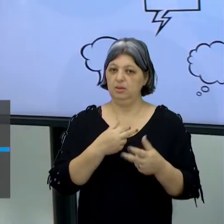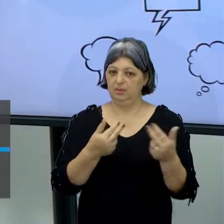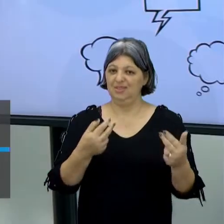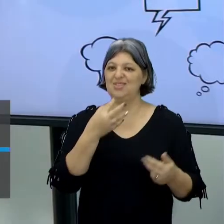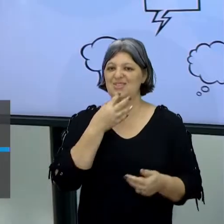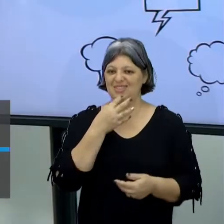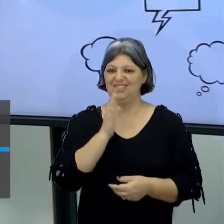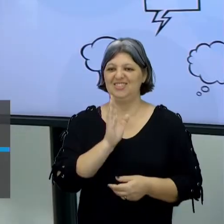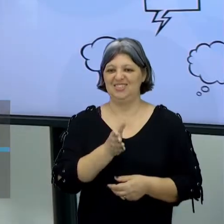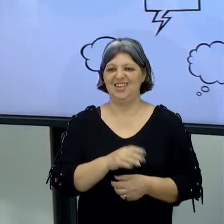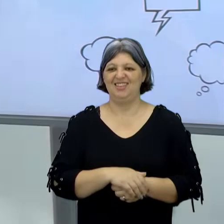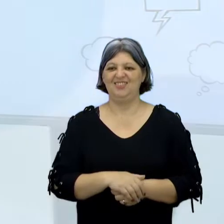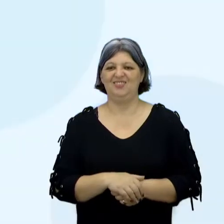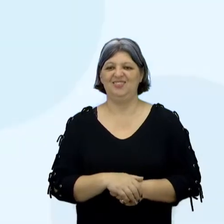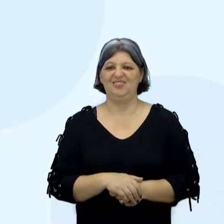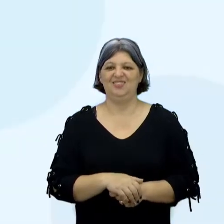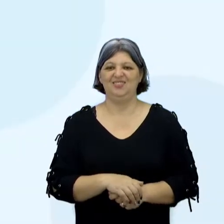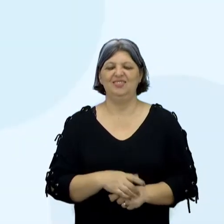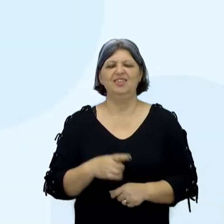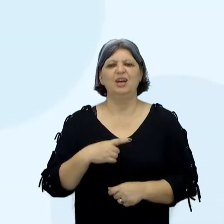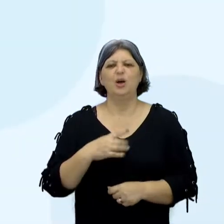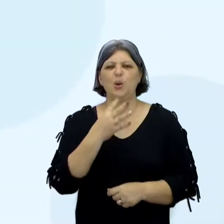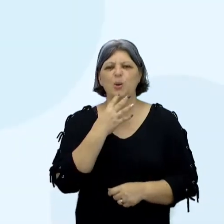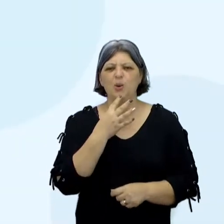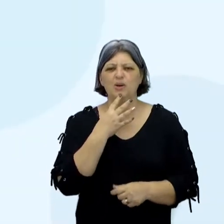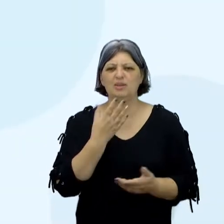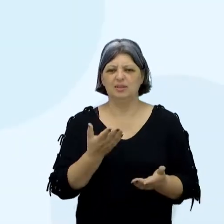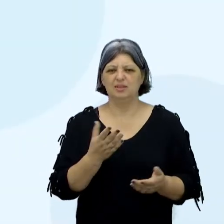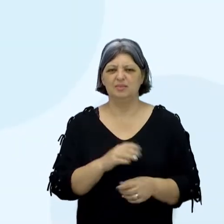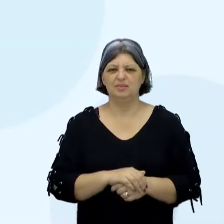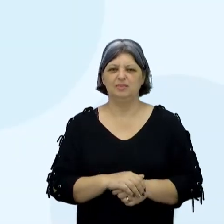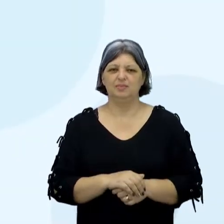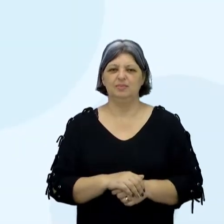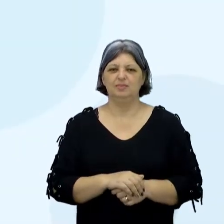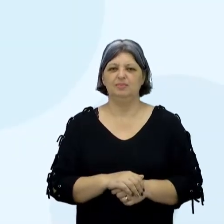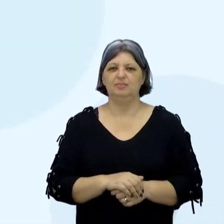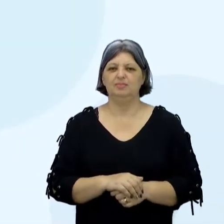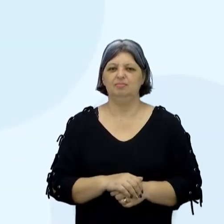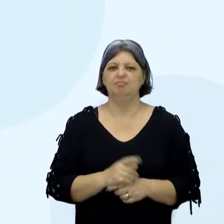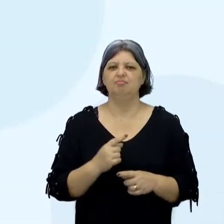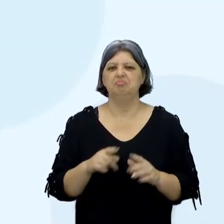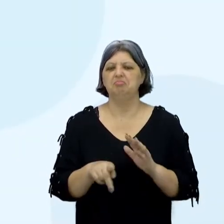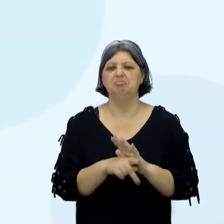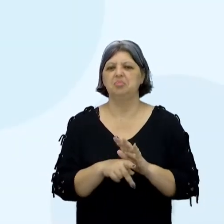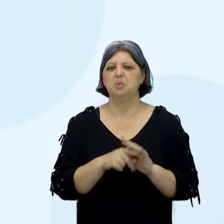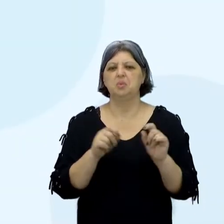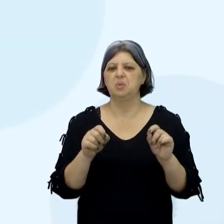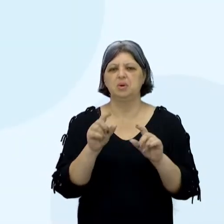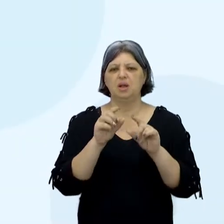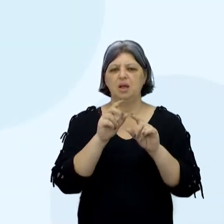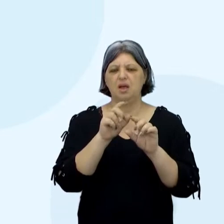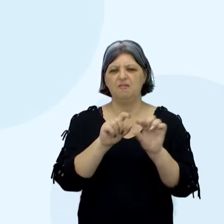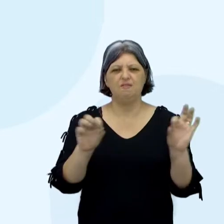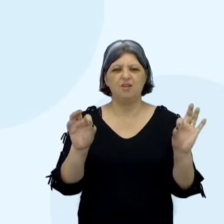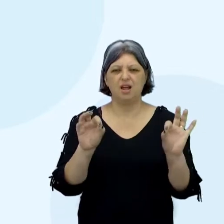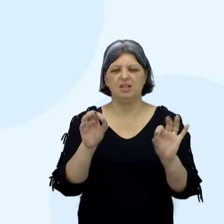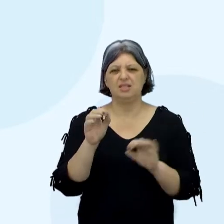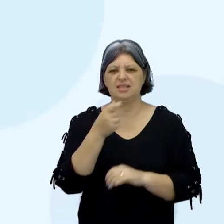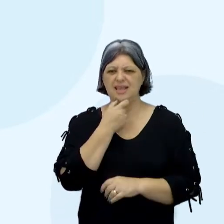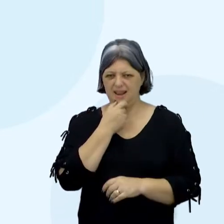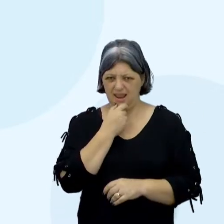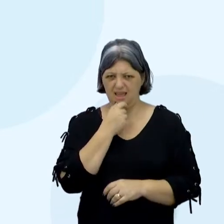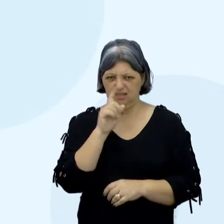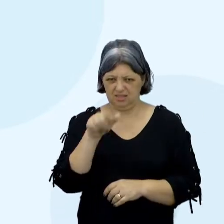tela primeiro? Olha só, você conhece esse termo? Informational Bubble. Informational Bubble. Lembra o que eu falei sobre isso